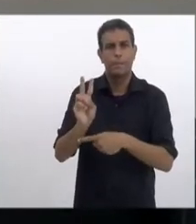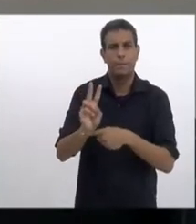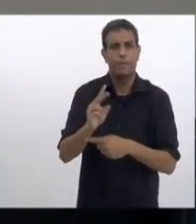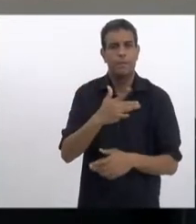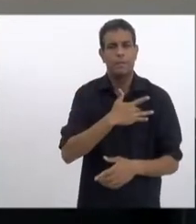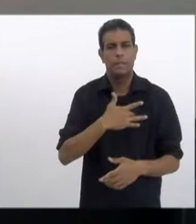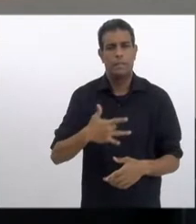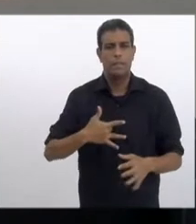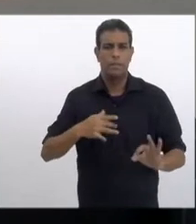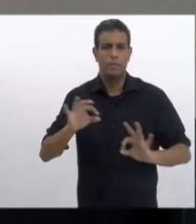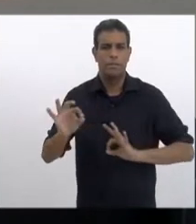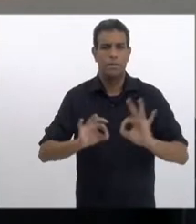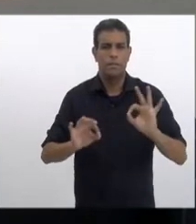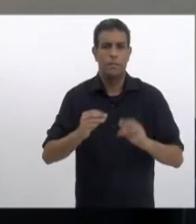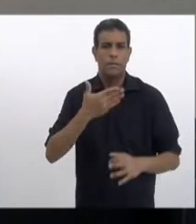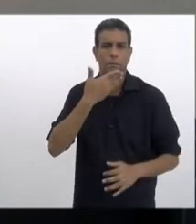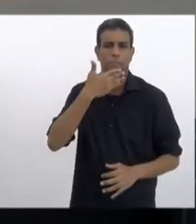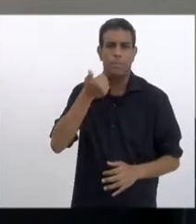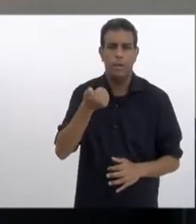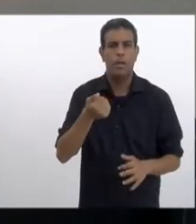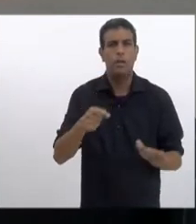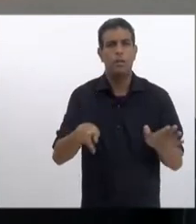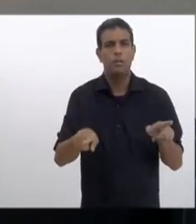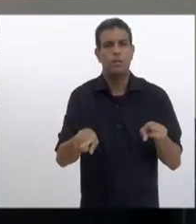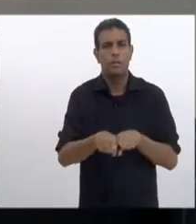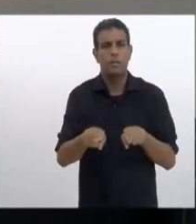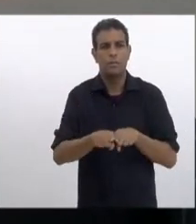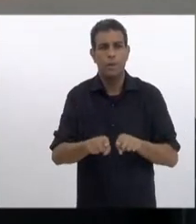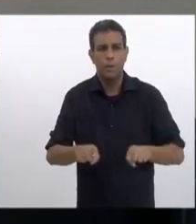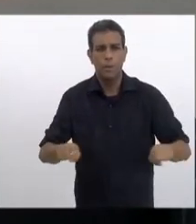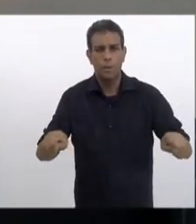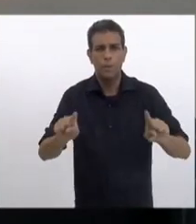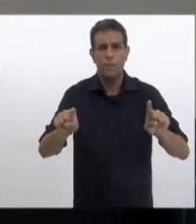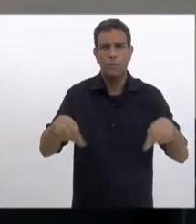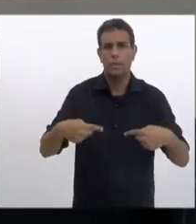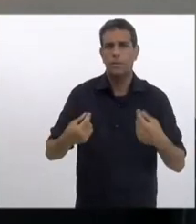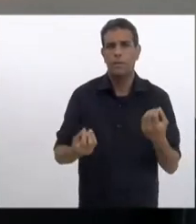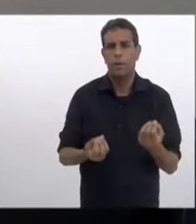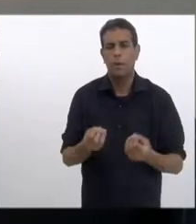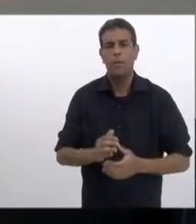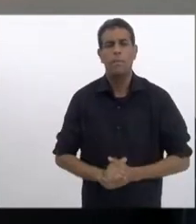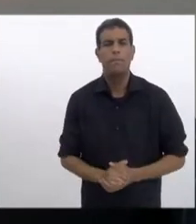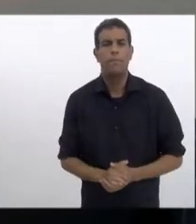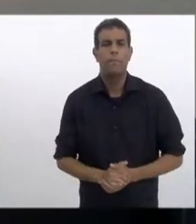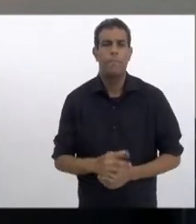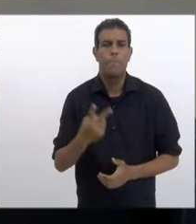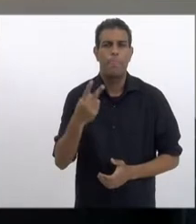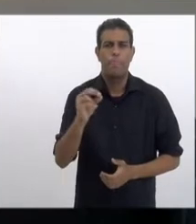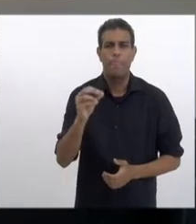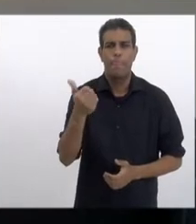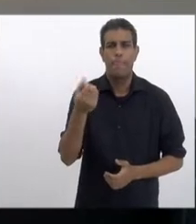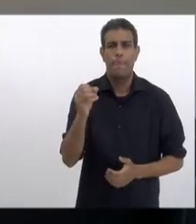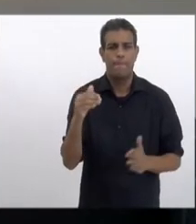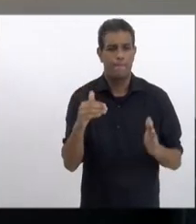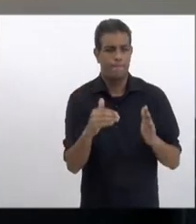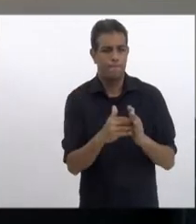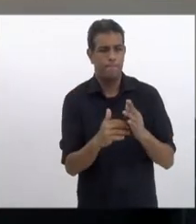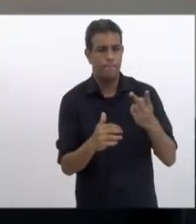uso de drogas, além de enfrentar os desafios mundiais das drogas. Entre 2010